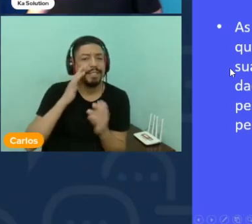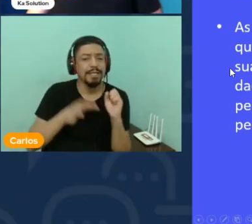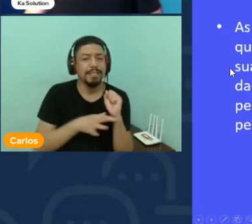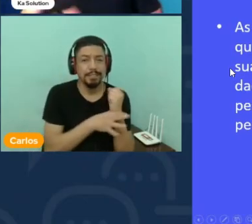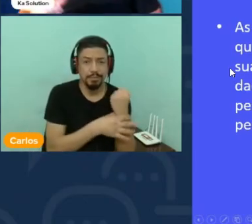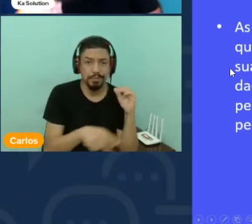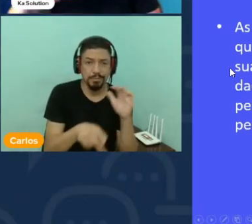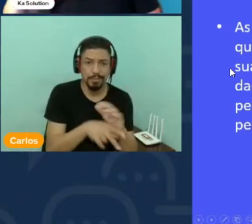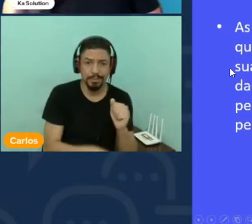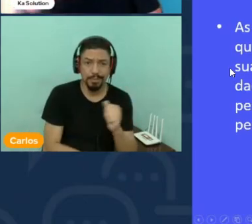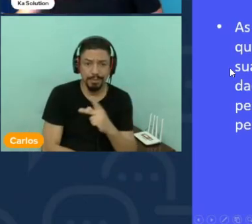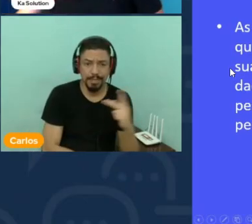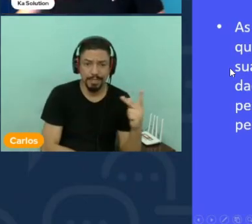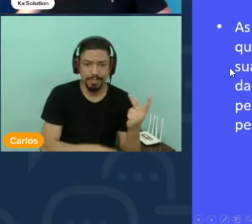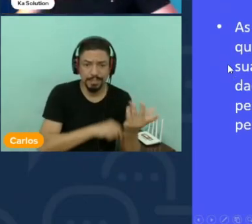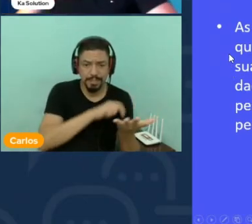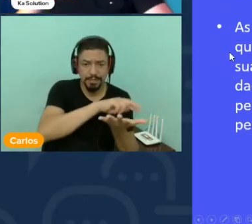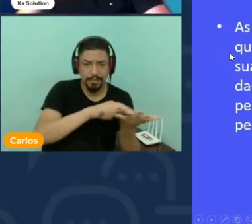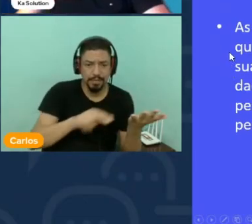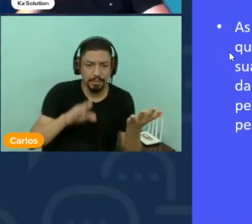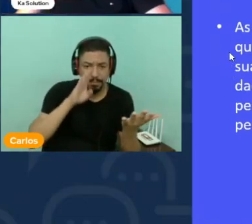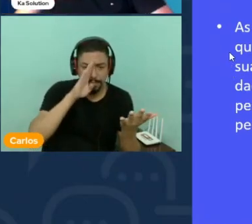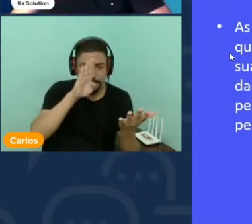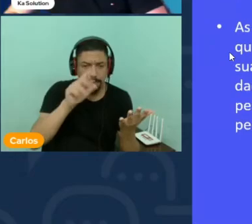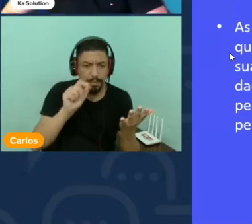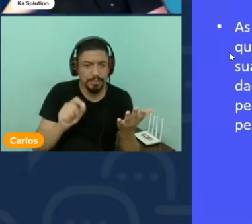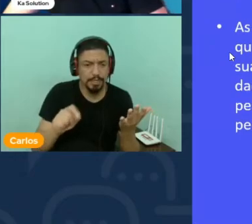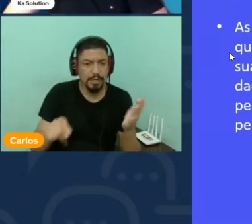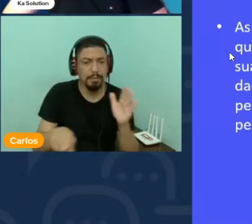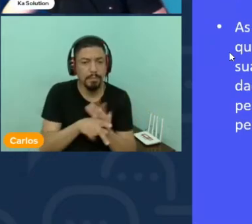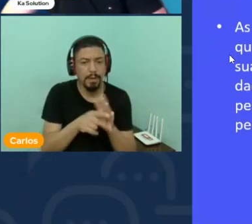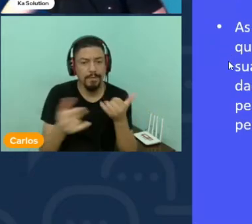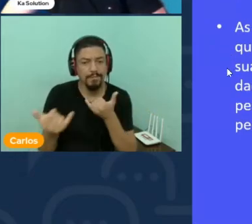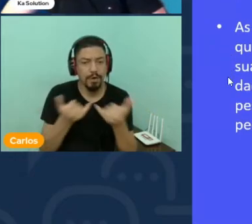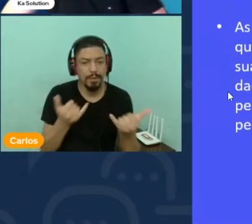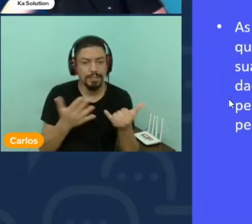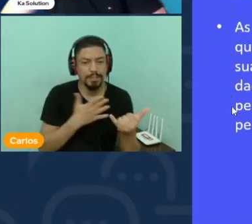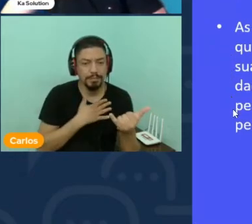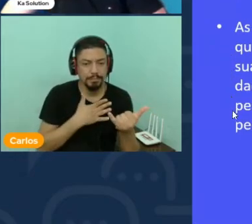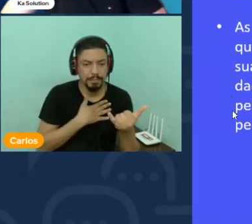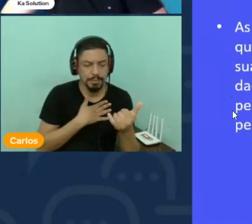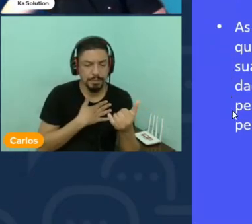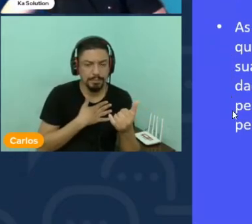das minhas aplicações e principalmente das minhas informações.